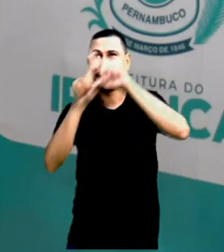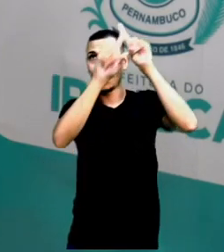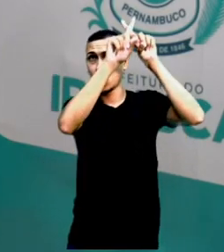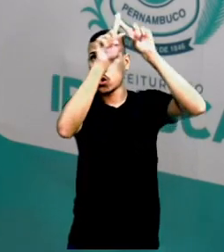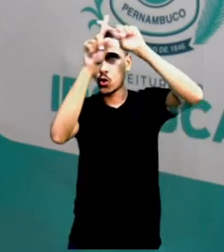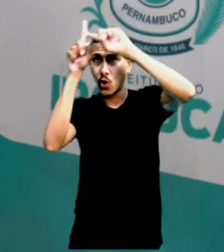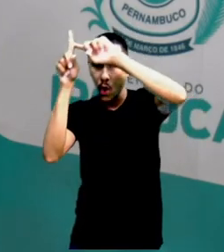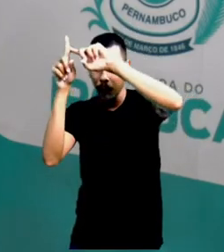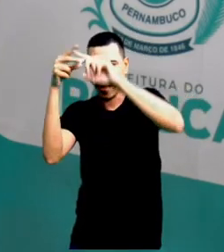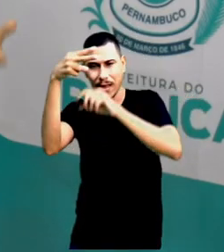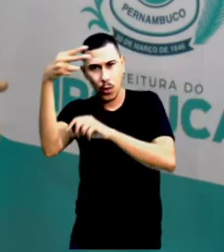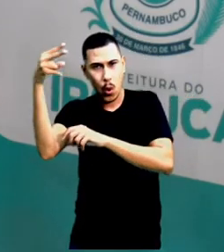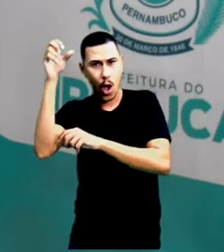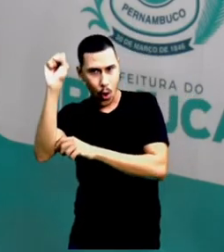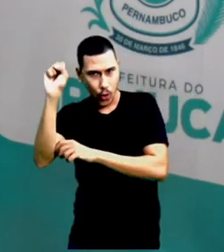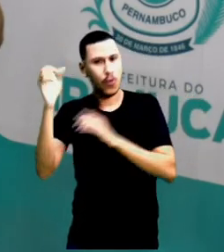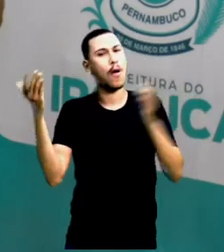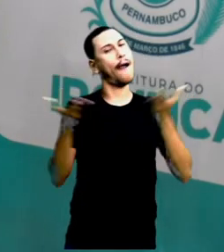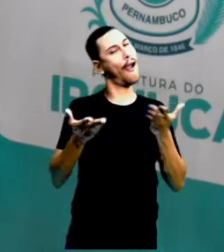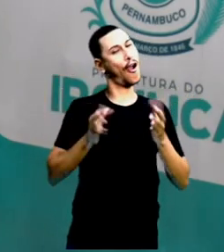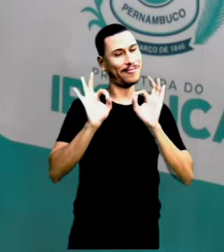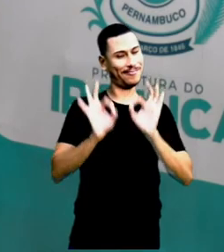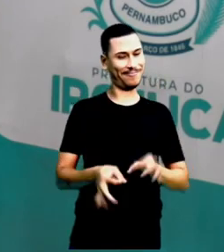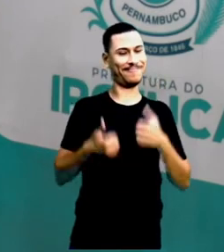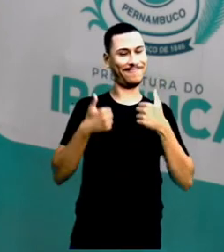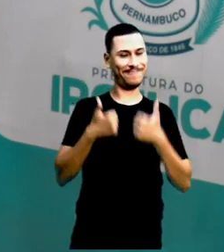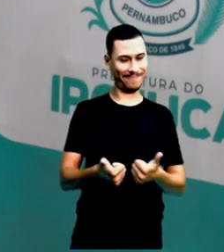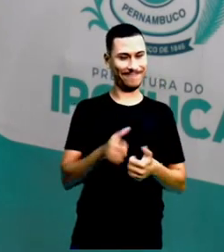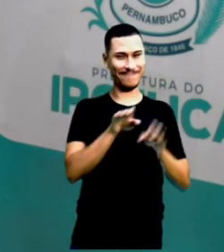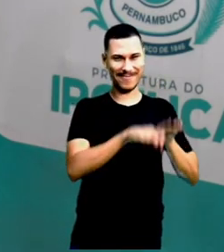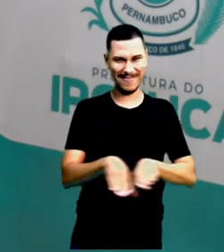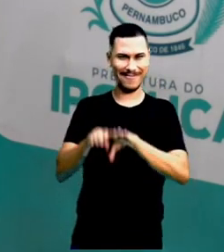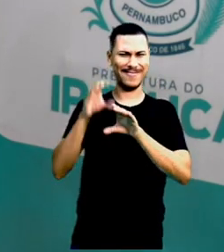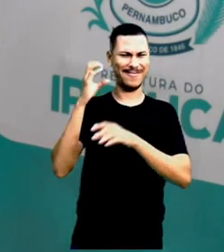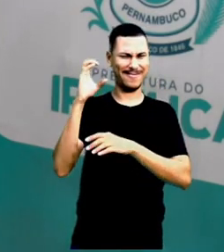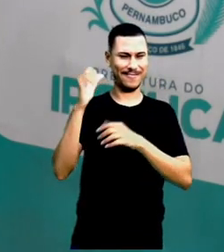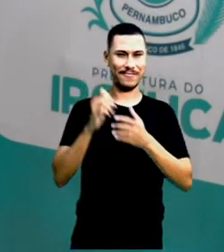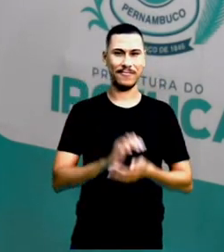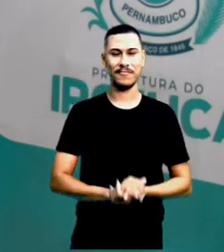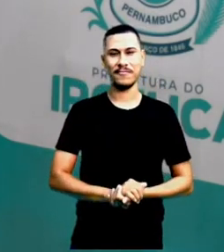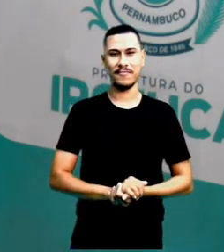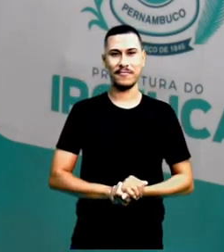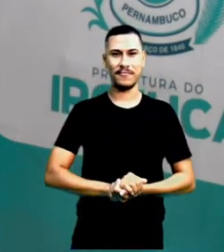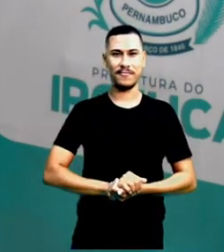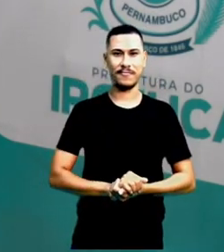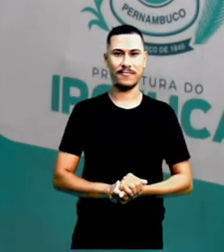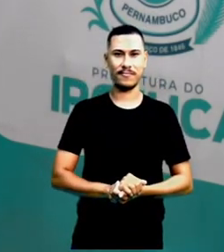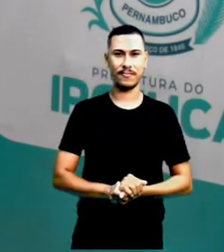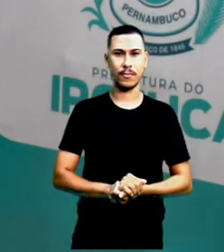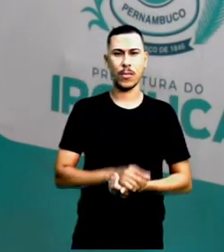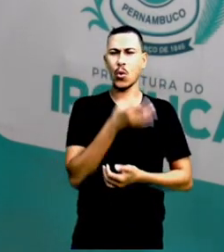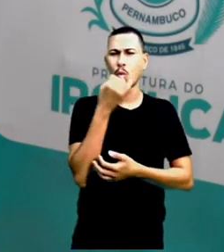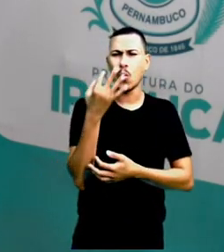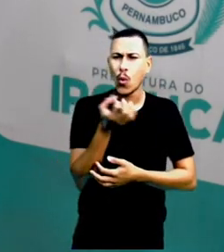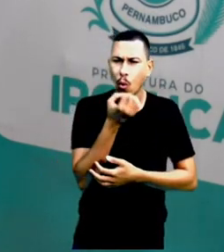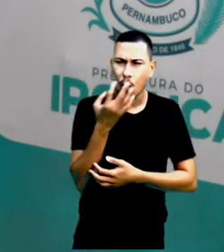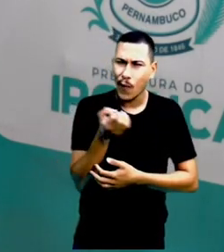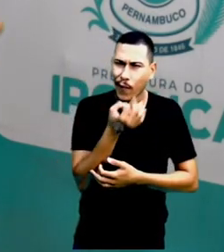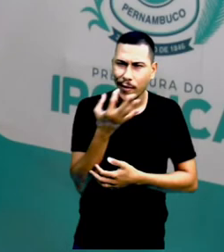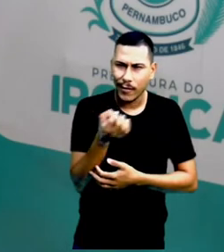ficará igual a 8. Agora sim, está em notação científica. Então, a quantidade